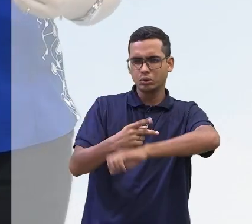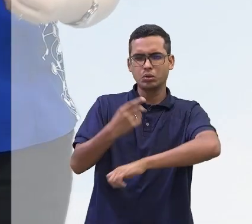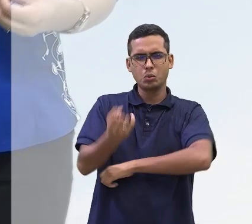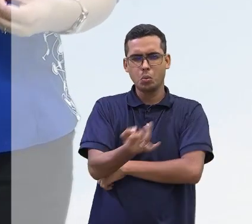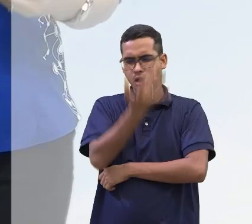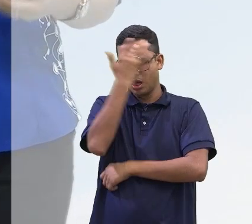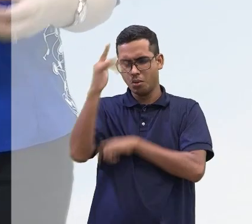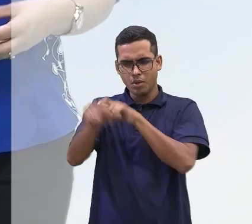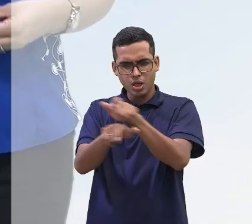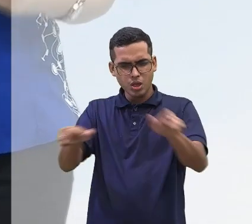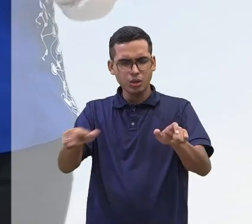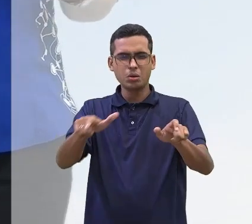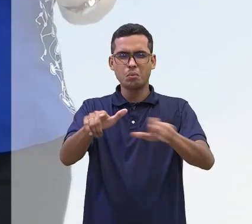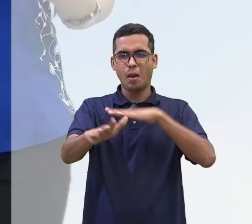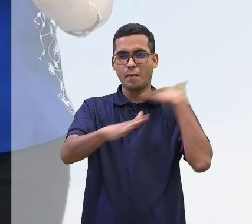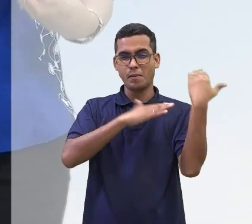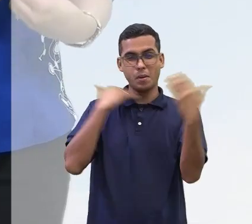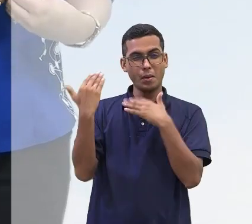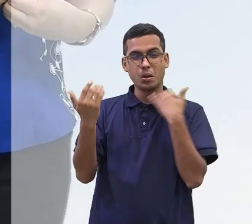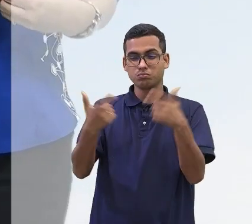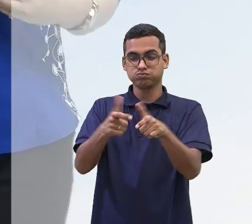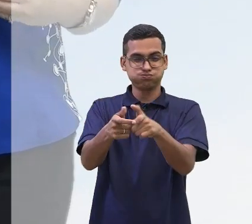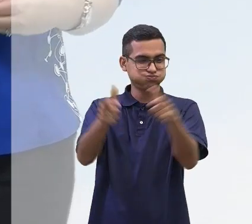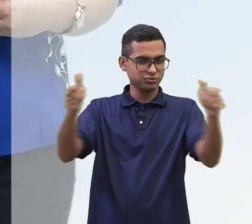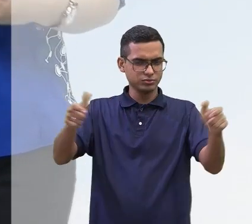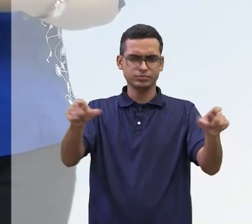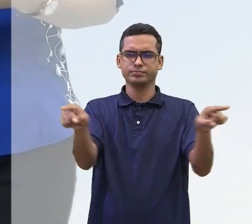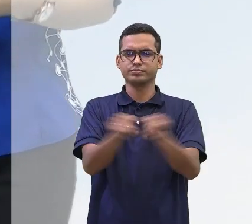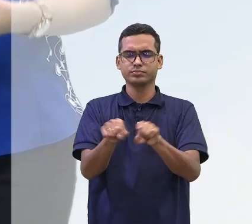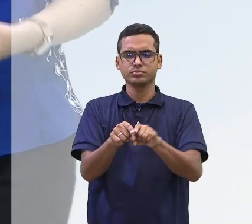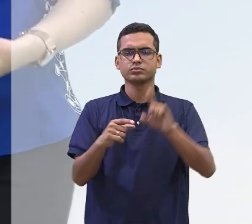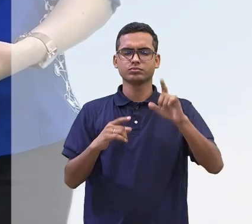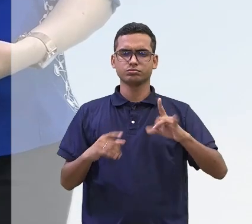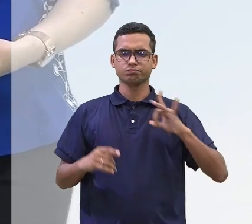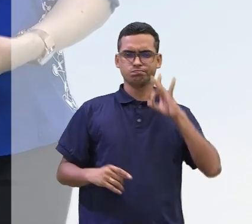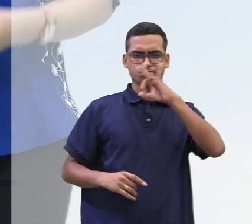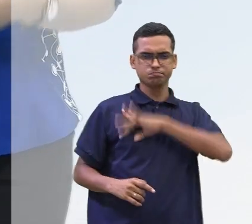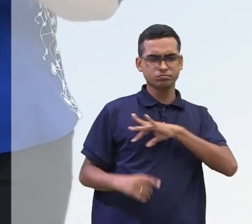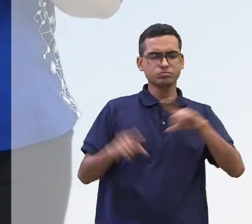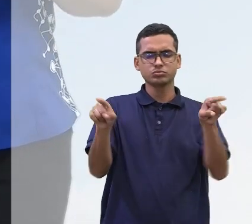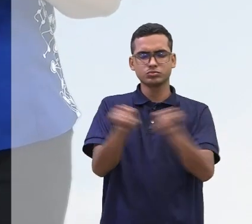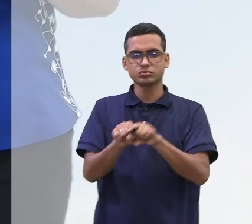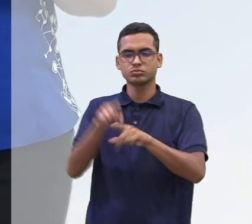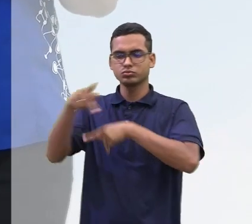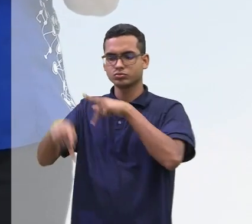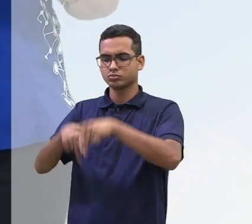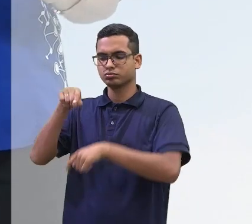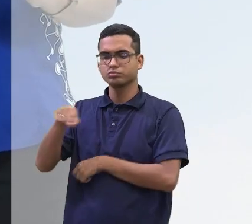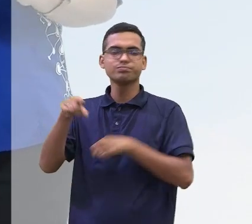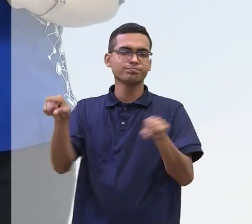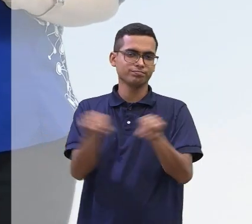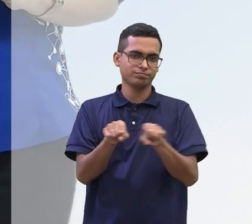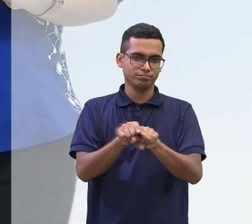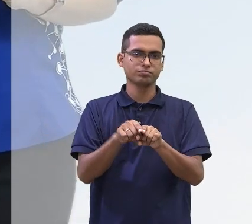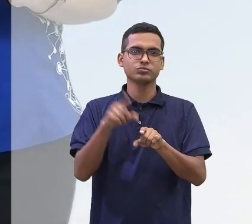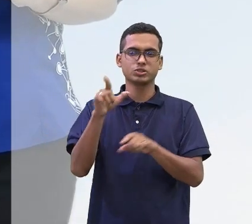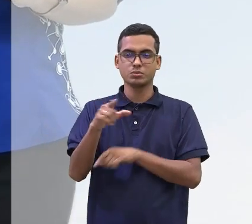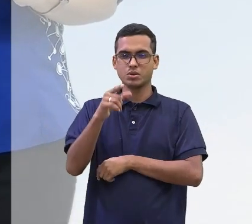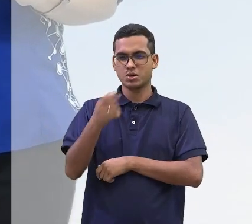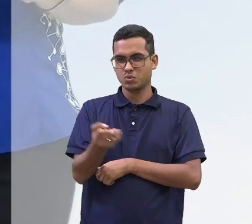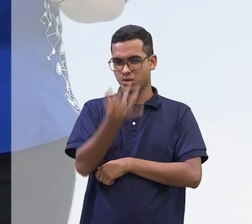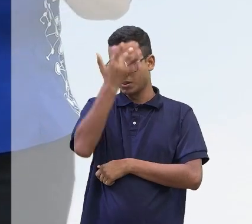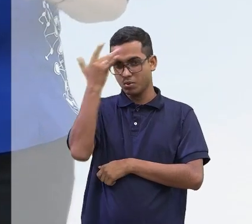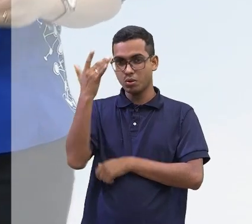pessoas, tanto do lado dos chilenos, como também do lado do povo Mapuche. Então, durante esse processo, nós